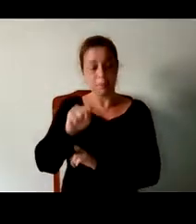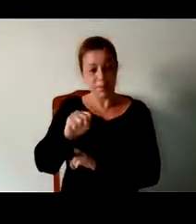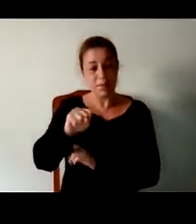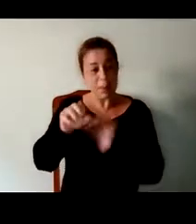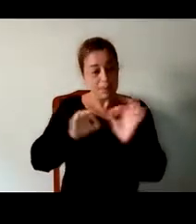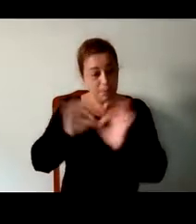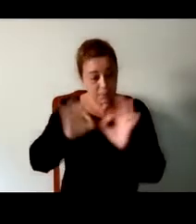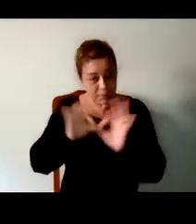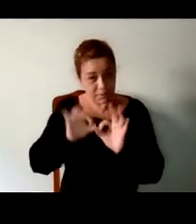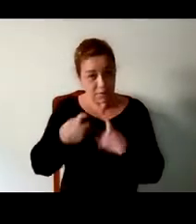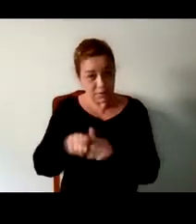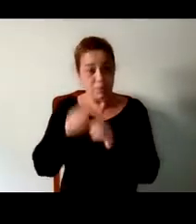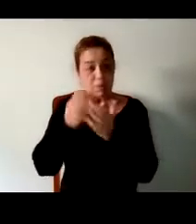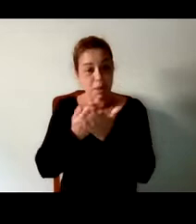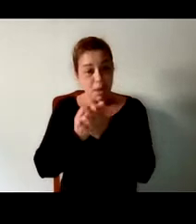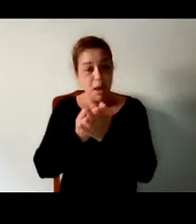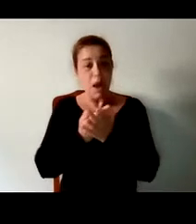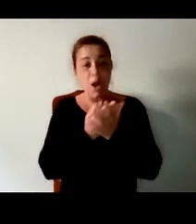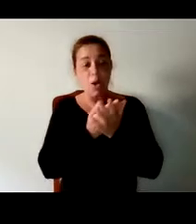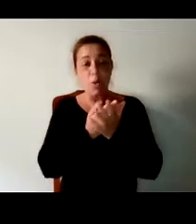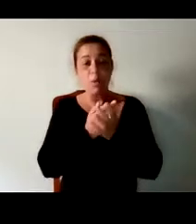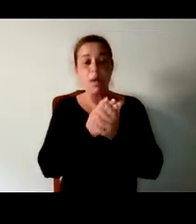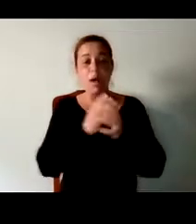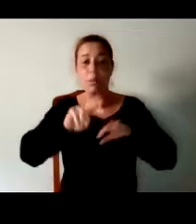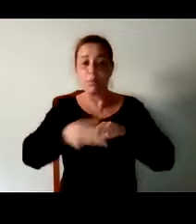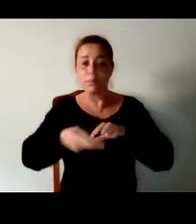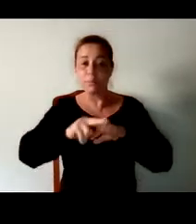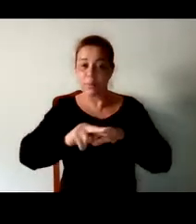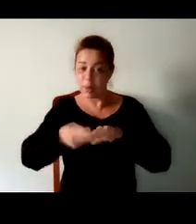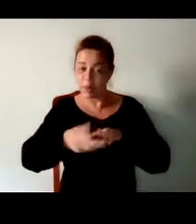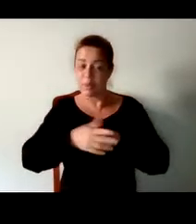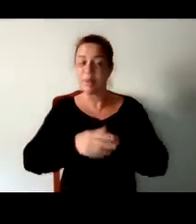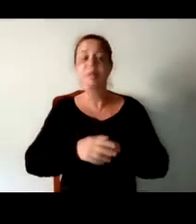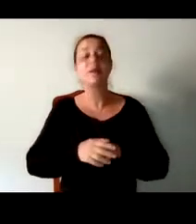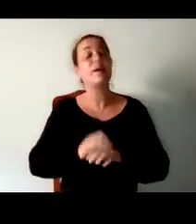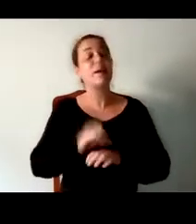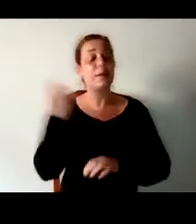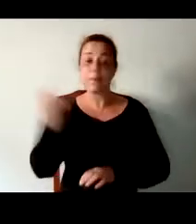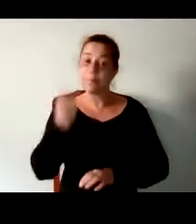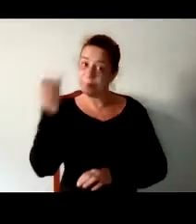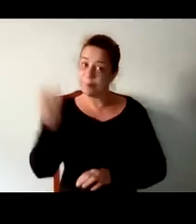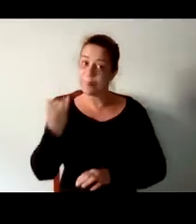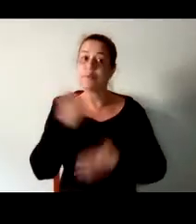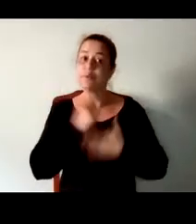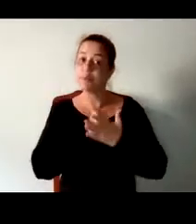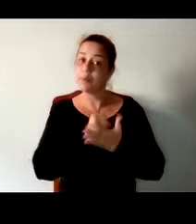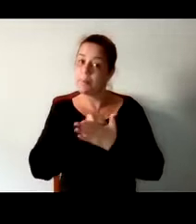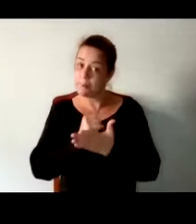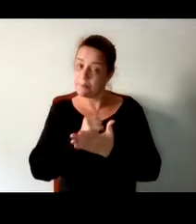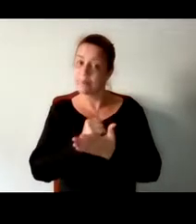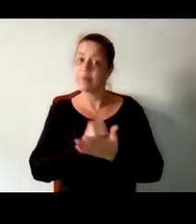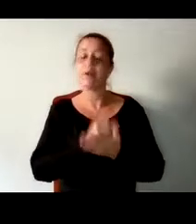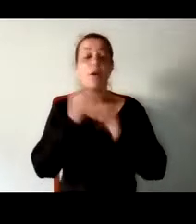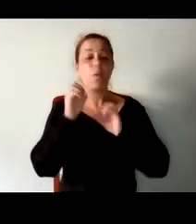flexível e híbrido, com inovação e criatividade, elas irão contribuir para apoiar e mediar o